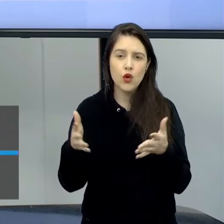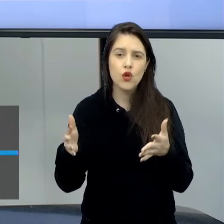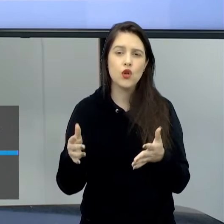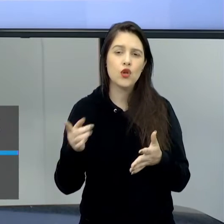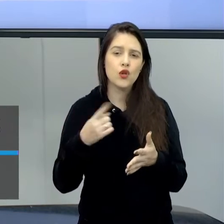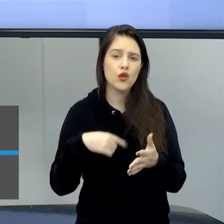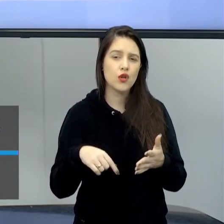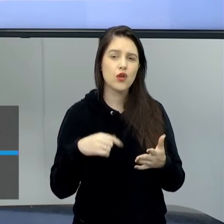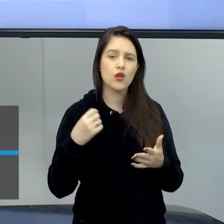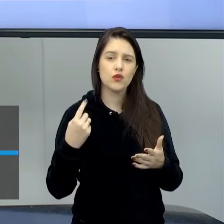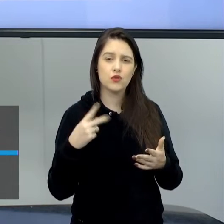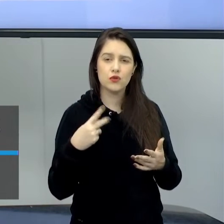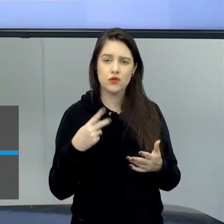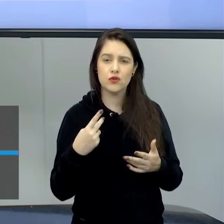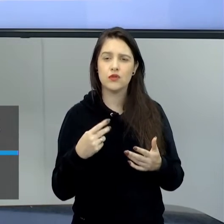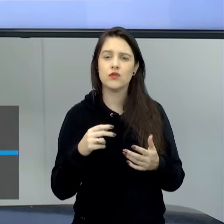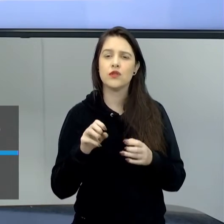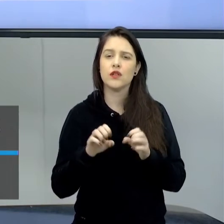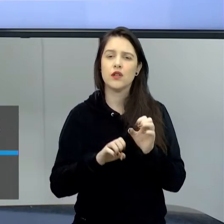nome aí